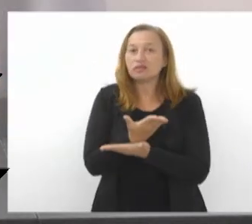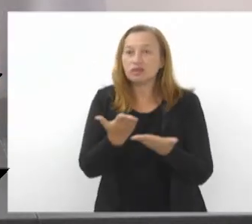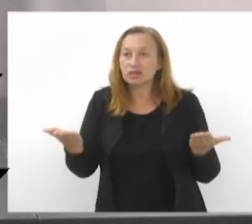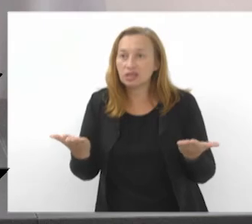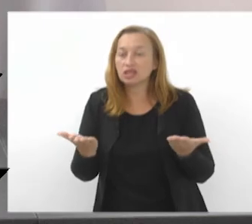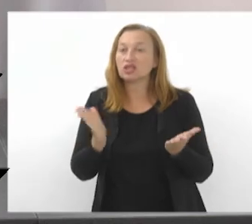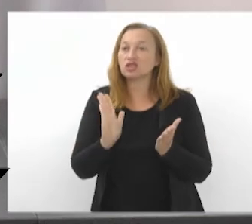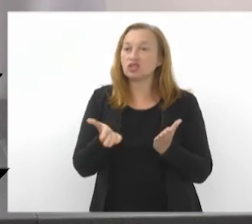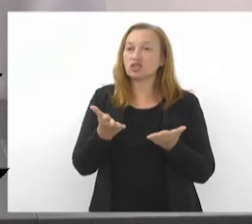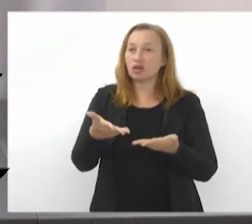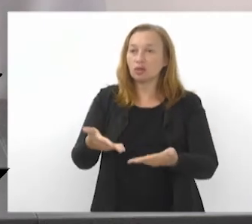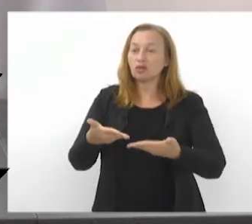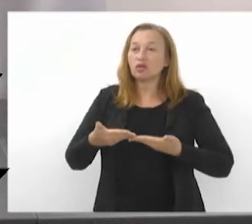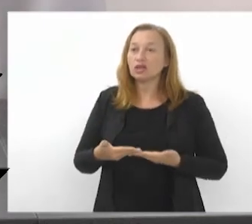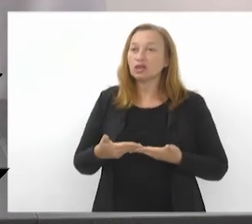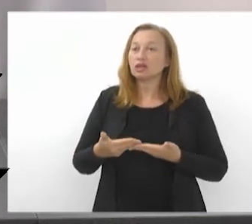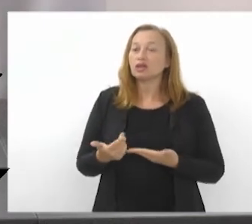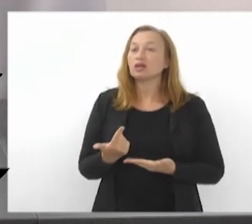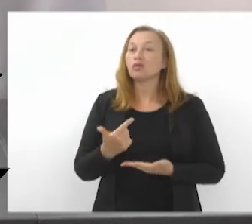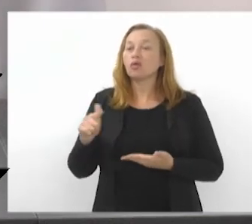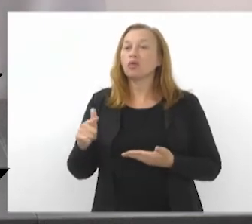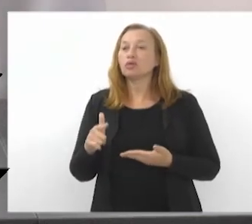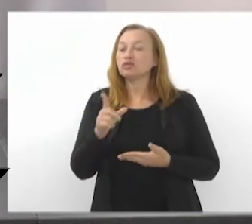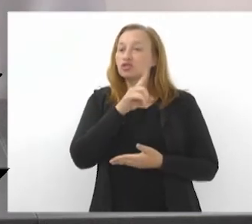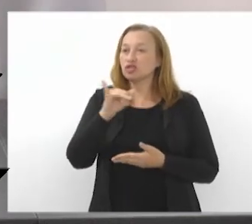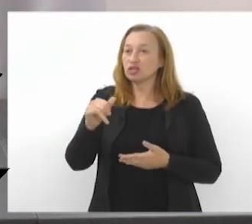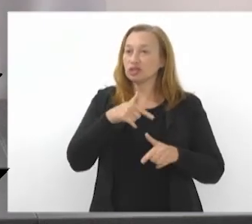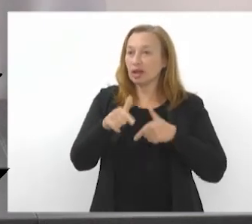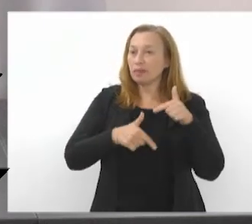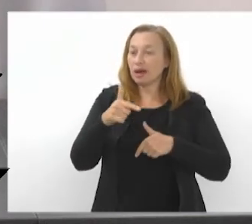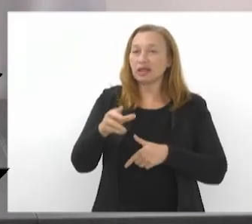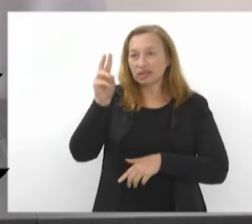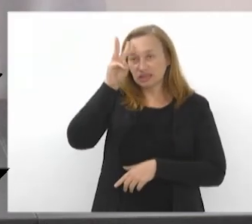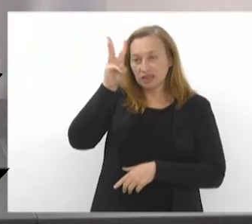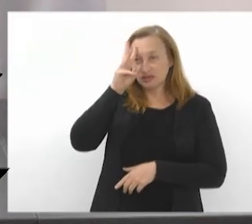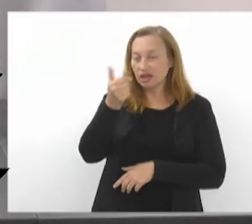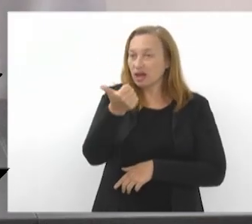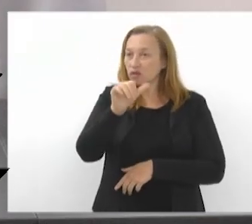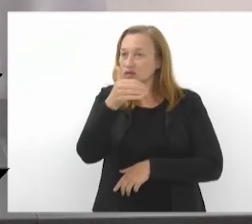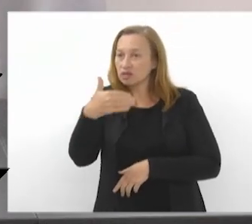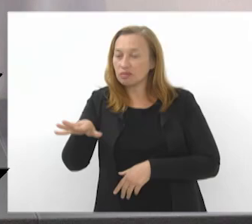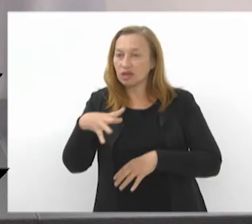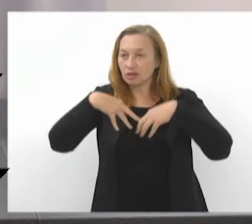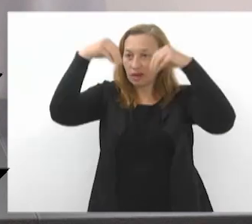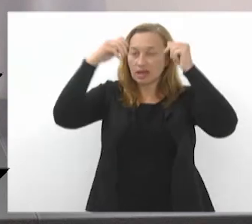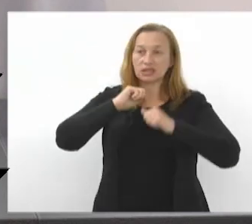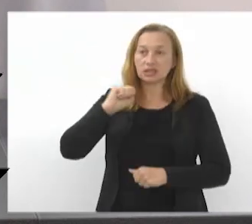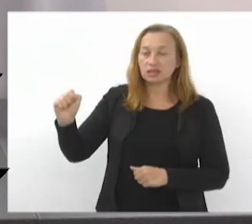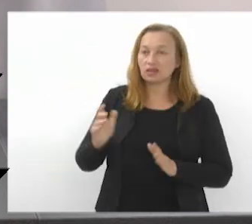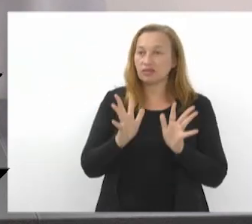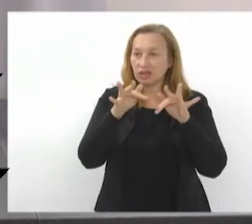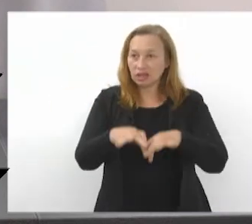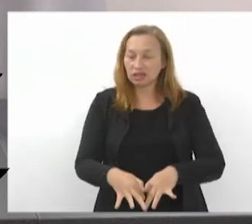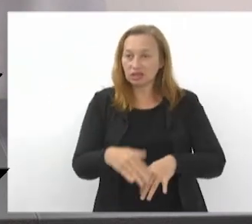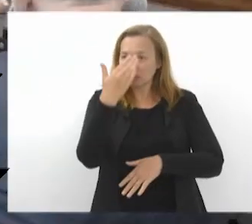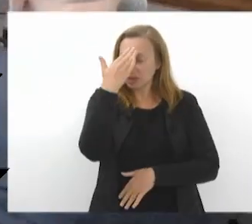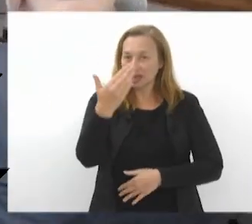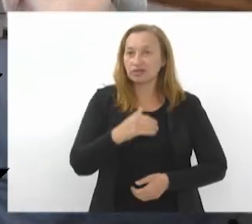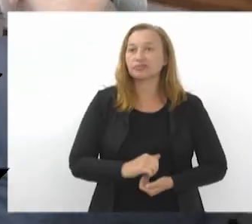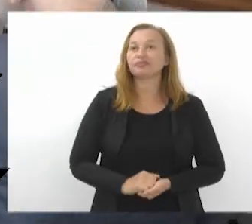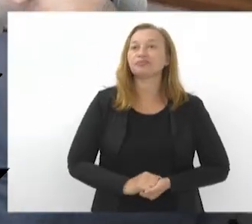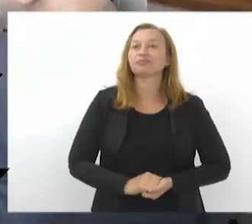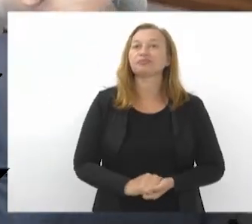já convocados para a próxima sessão, como disse, na próxima terça-feira às 11h30 no Palácio Tiradentes. Declaro encerrada a sessão. Muito obrigado.